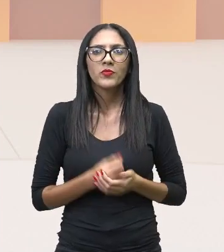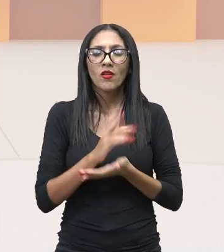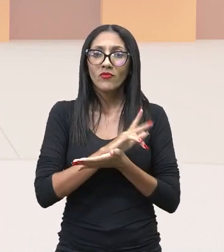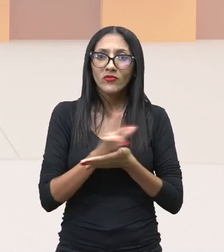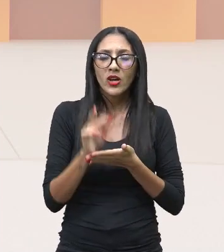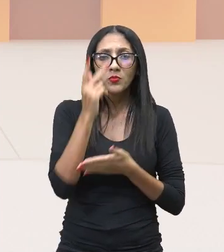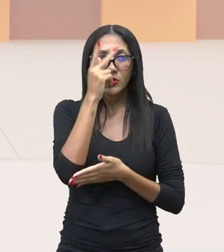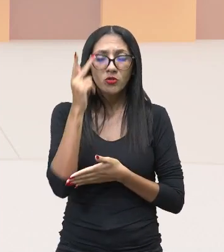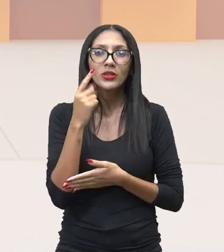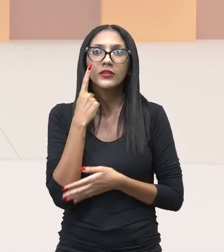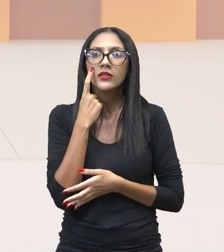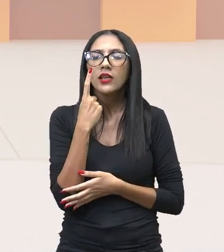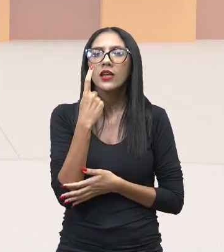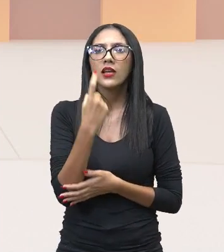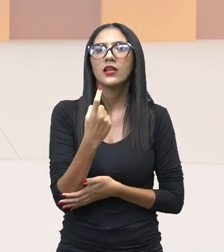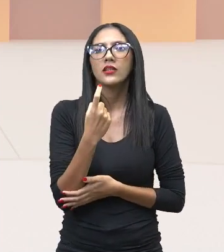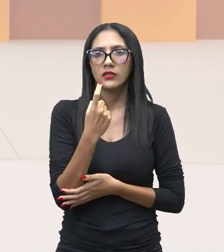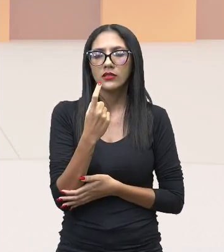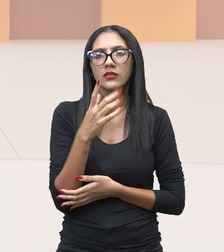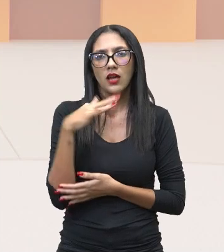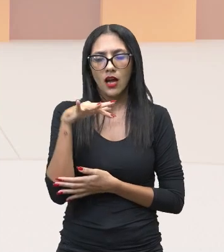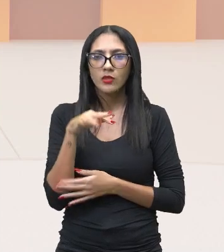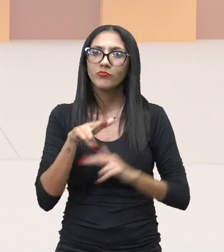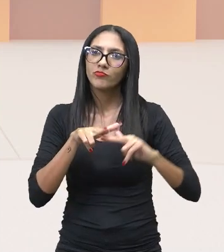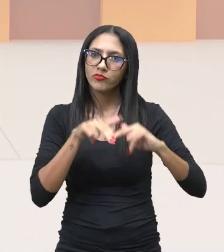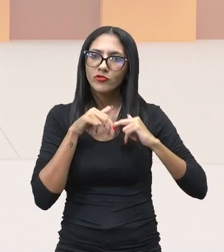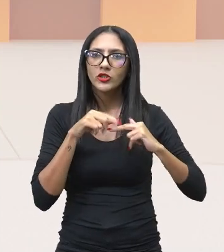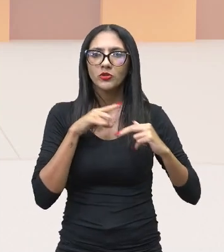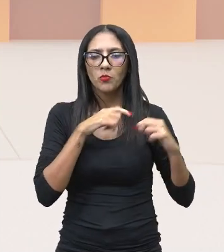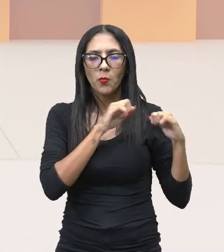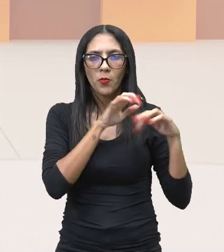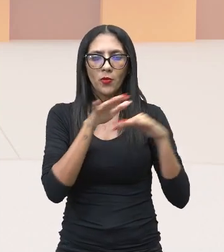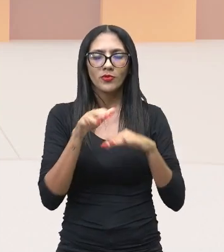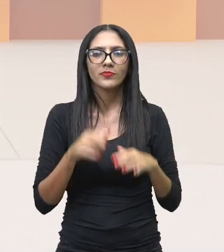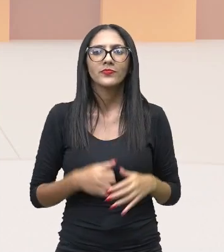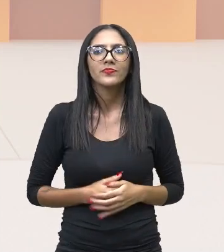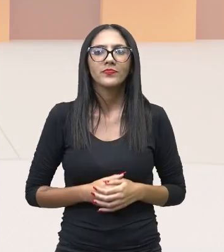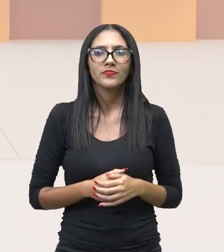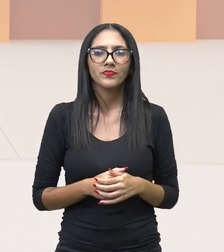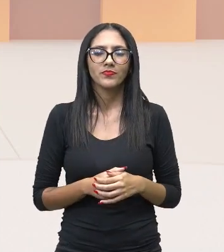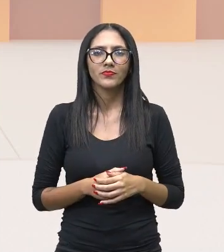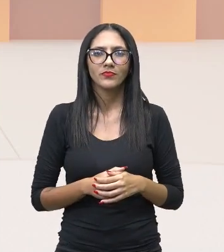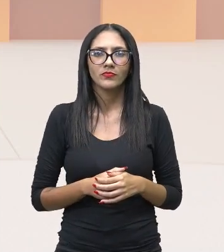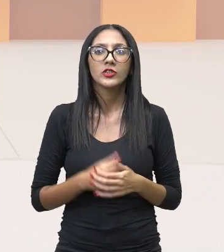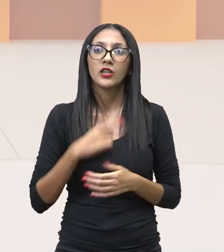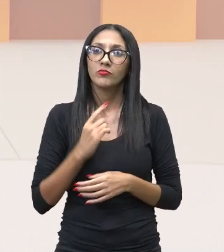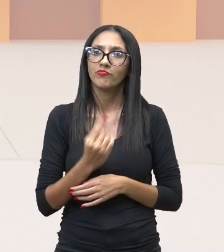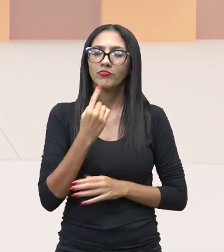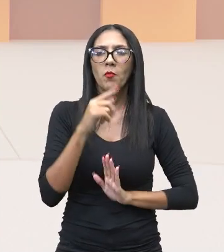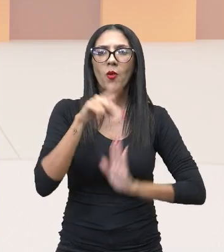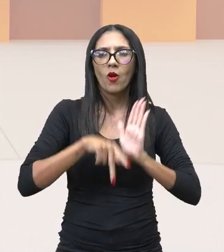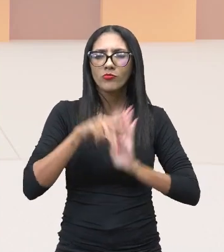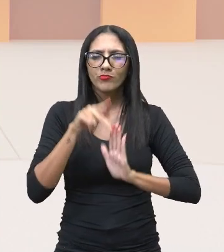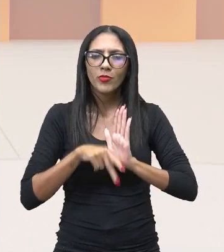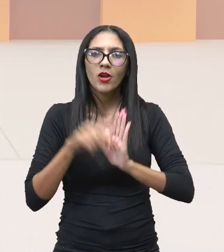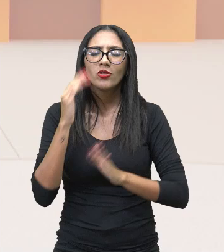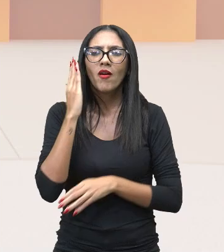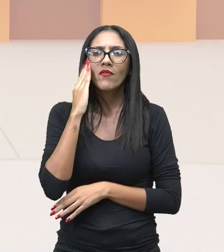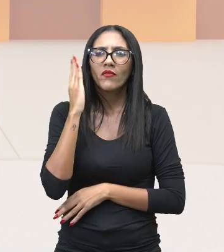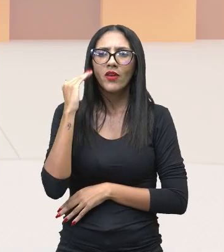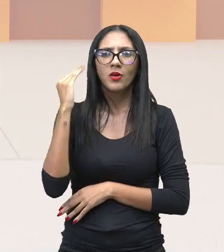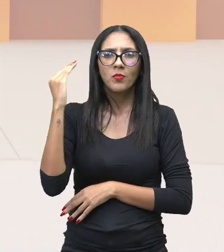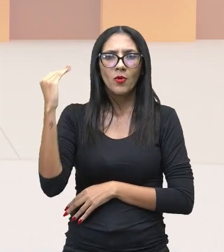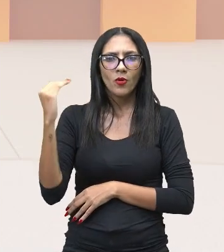para participar desse processo, né, de produção das coisas. Um desses projetos que são muito famosos aí tá na memória afetiva